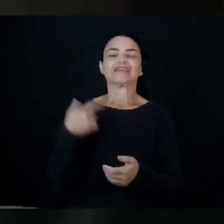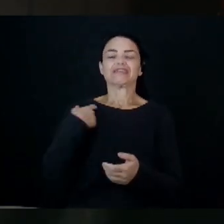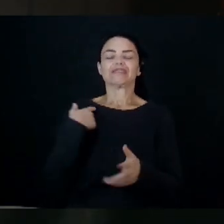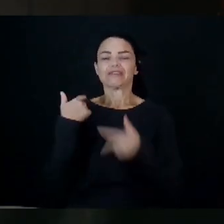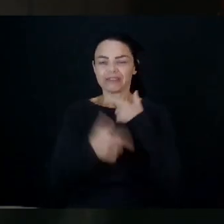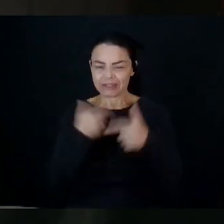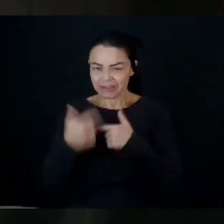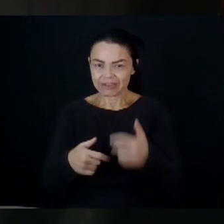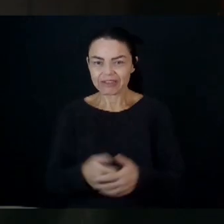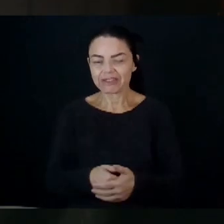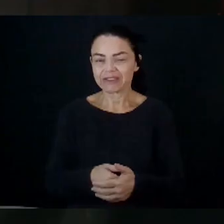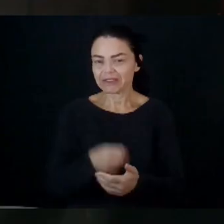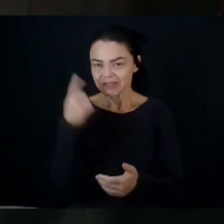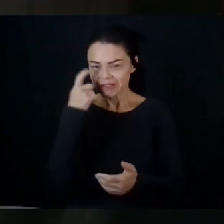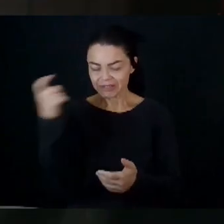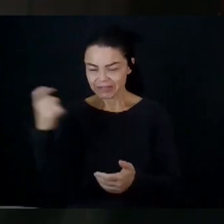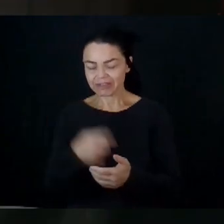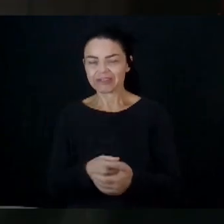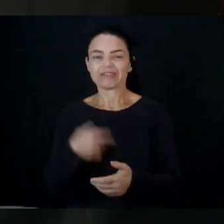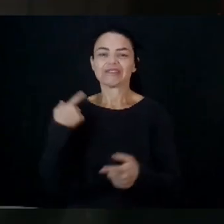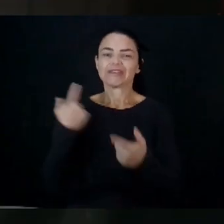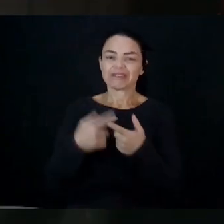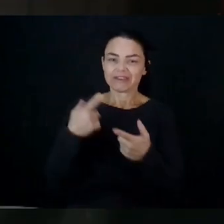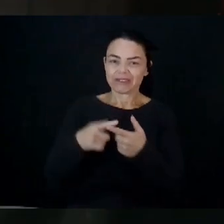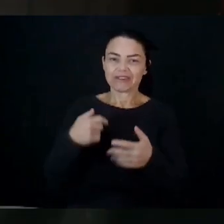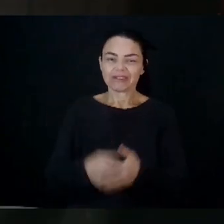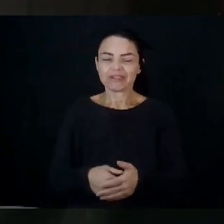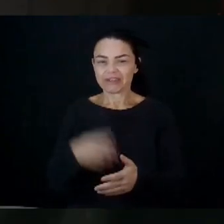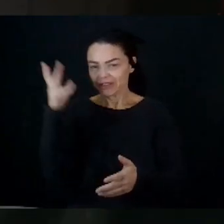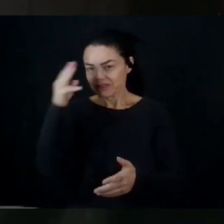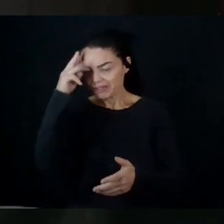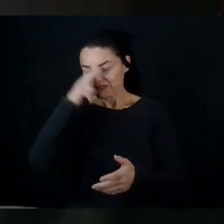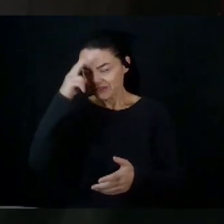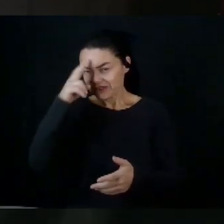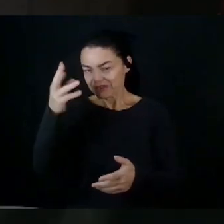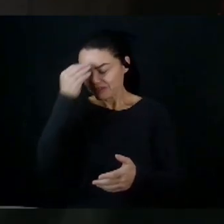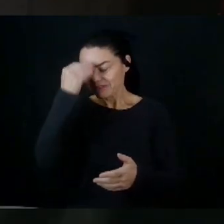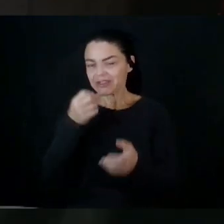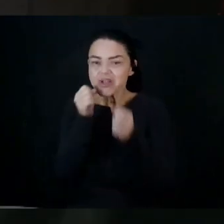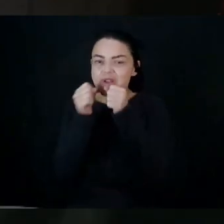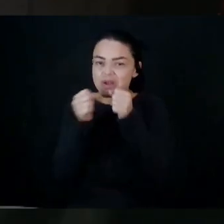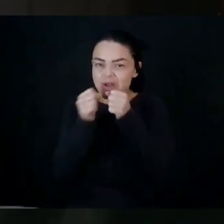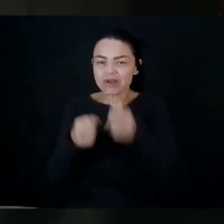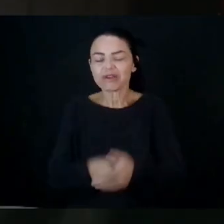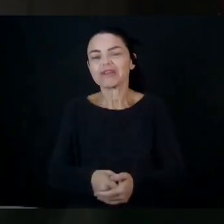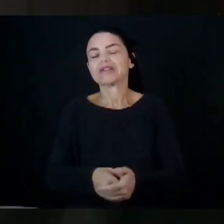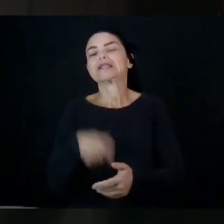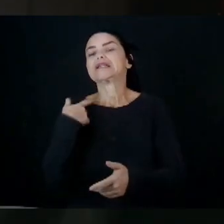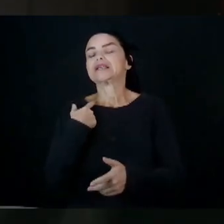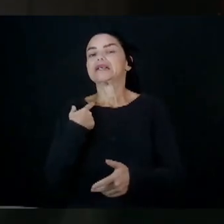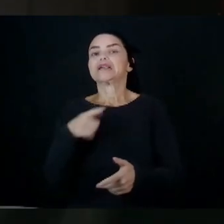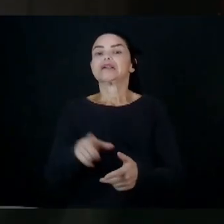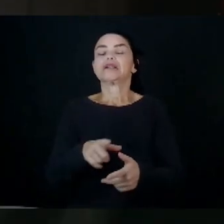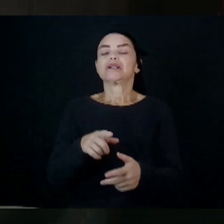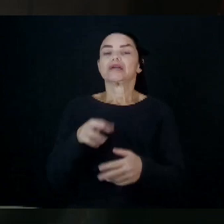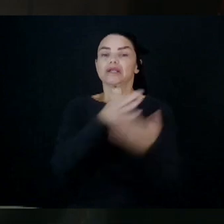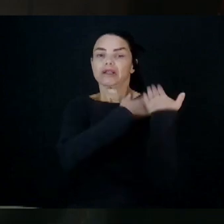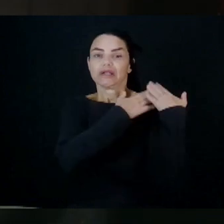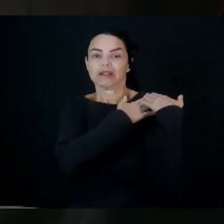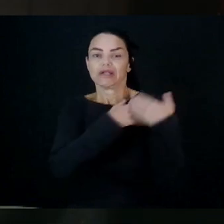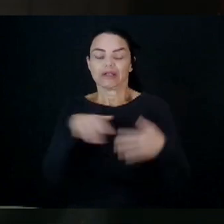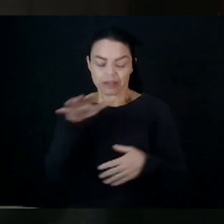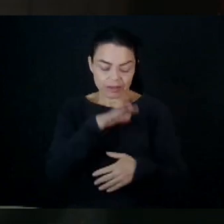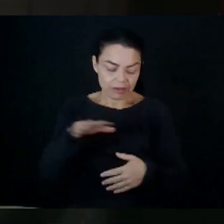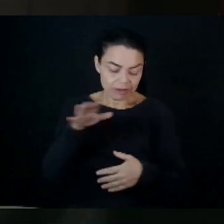algo interessante de se dizer aqui, porque a gente está falando de memória, e ser jornalista é uma responsabilidade tremenda, mas nós estamos em um ambiente